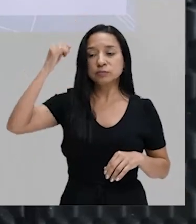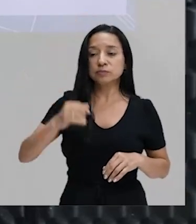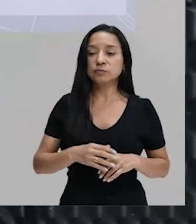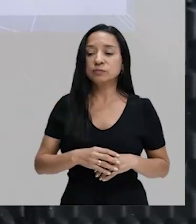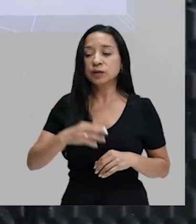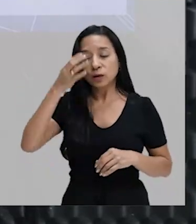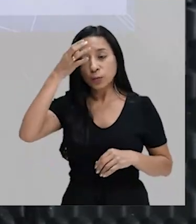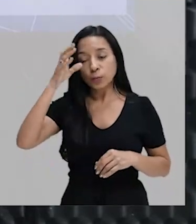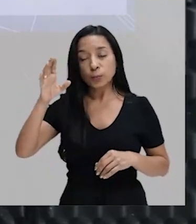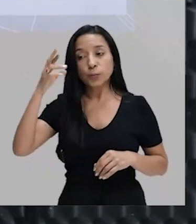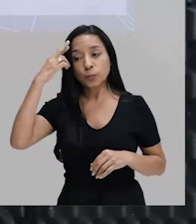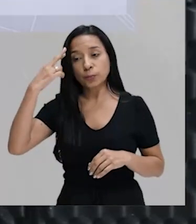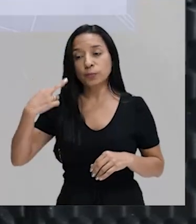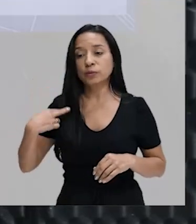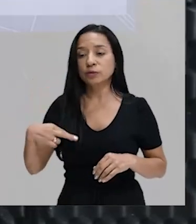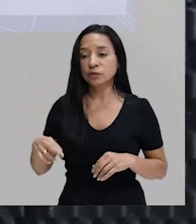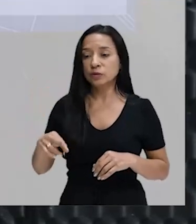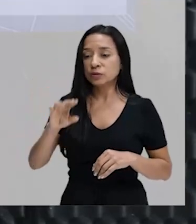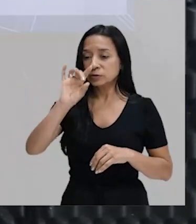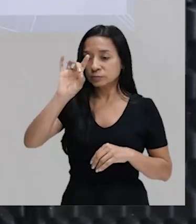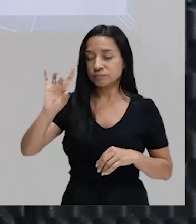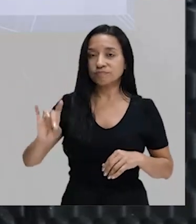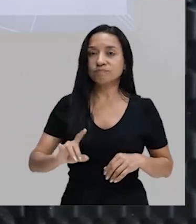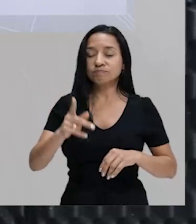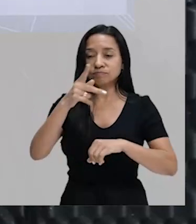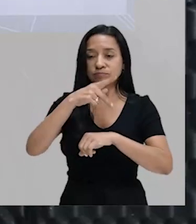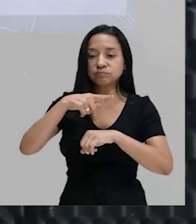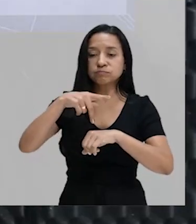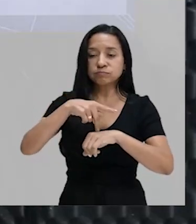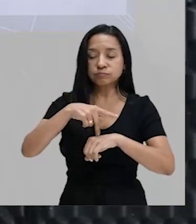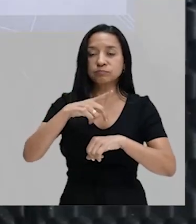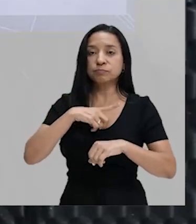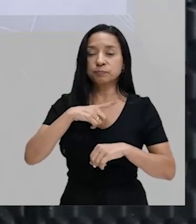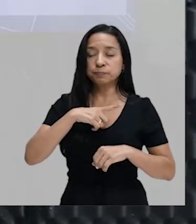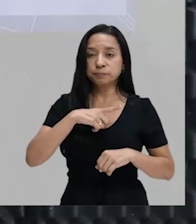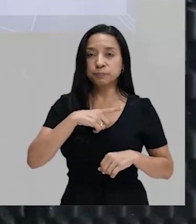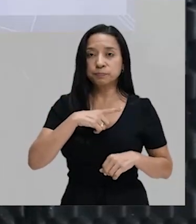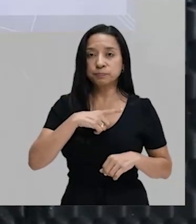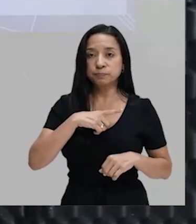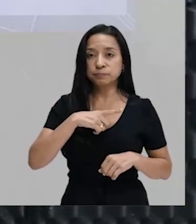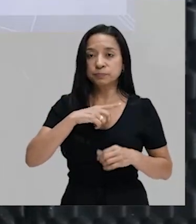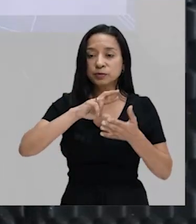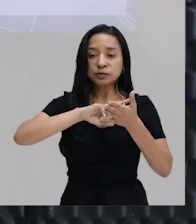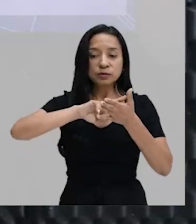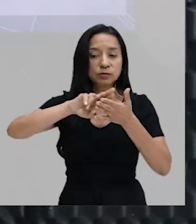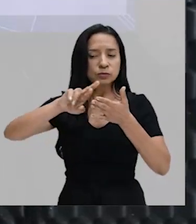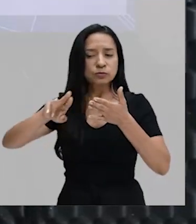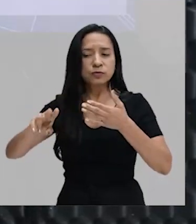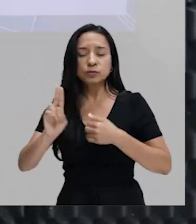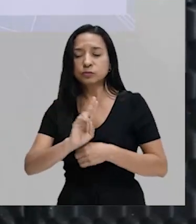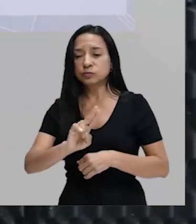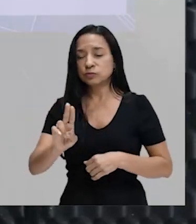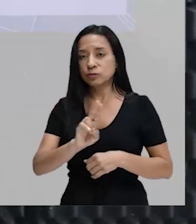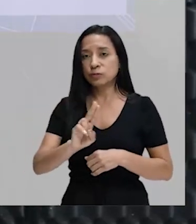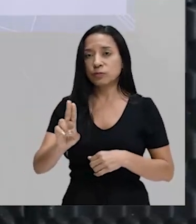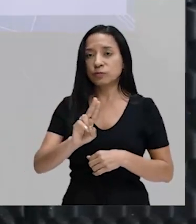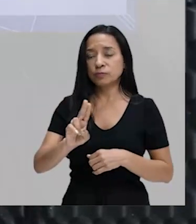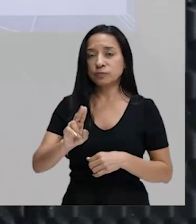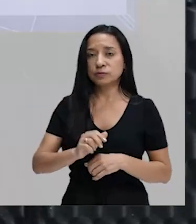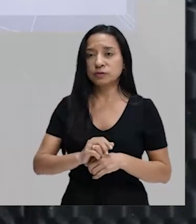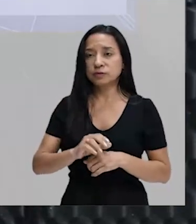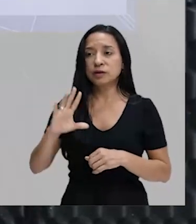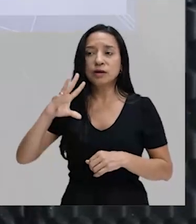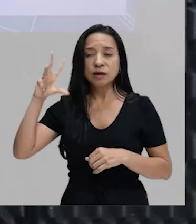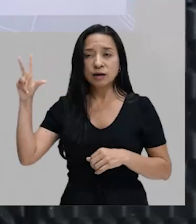A cultura religiosa de cada país, ela tem suas diversas denominações. A África tem